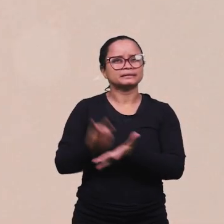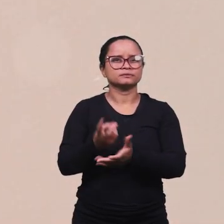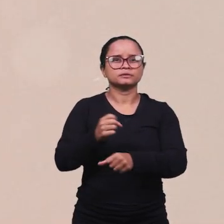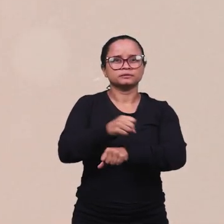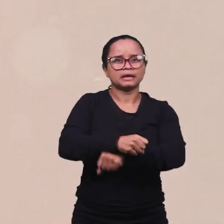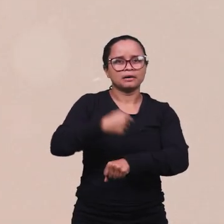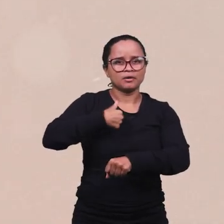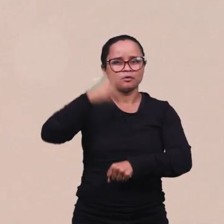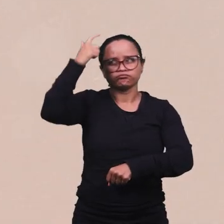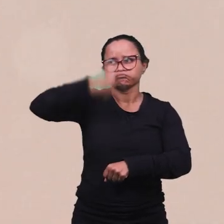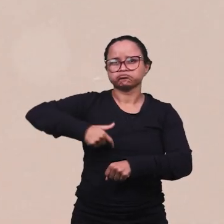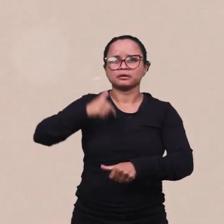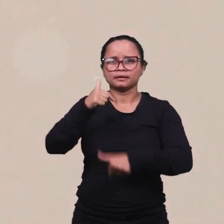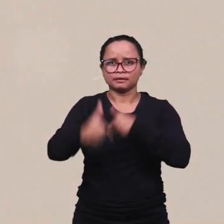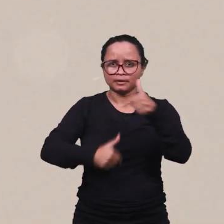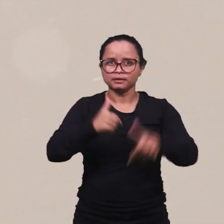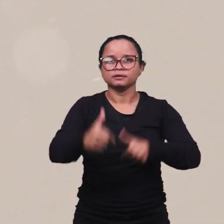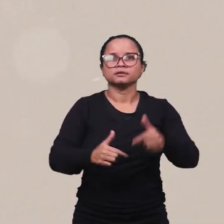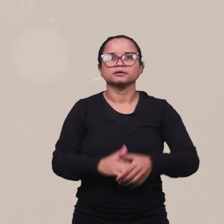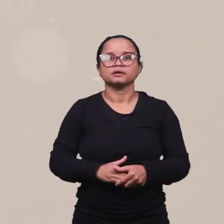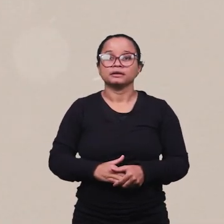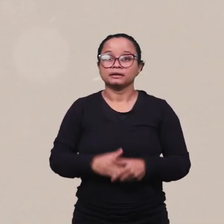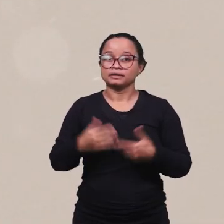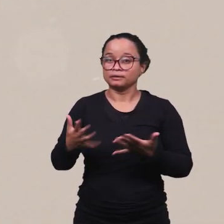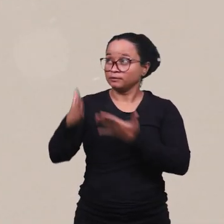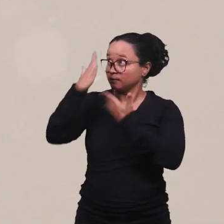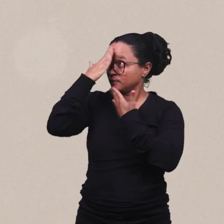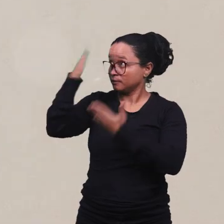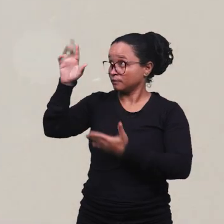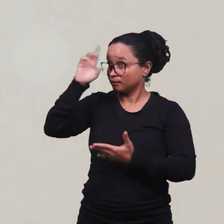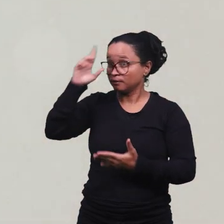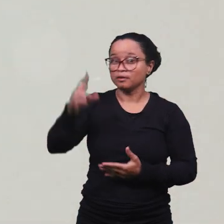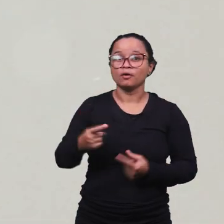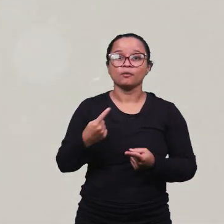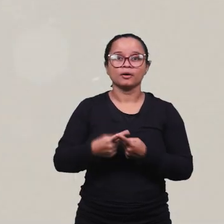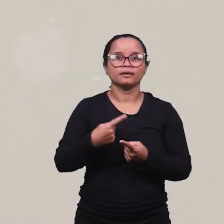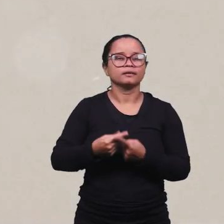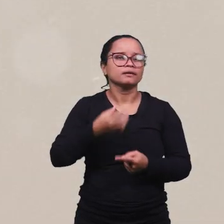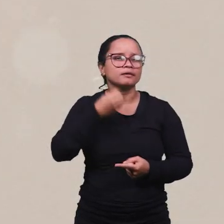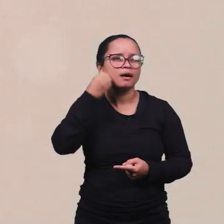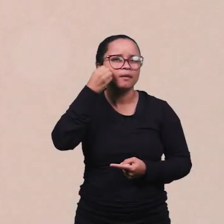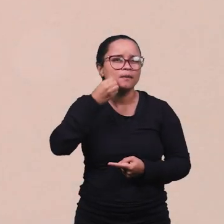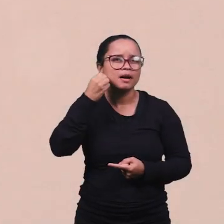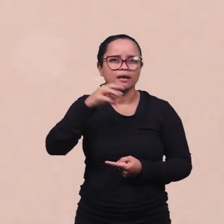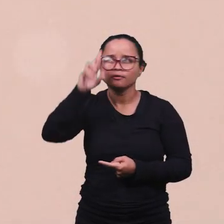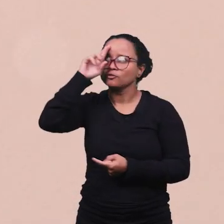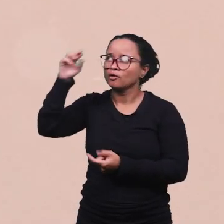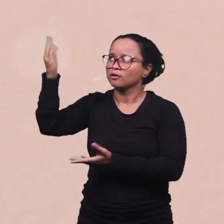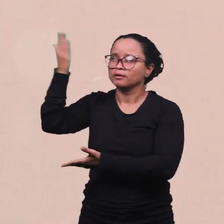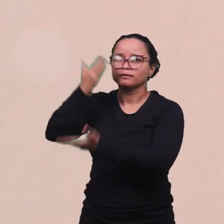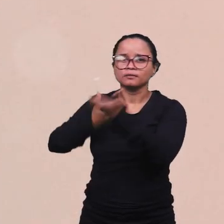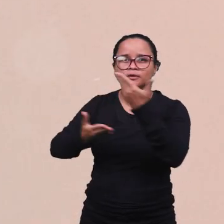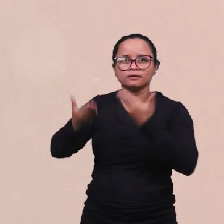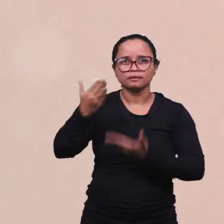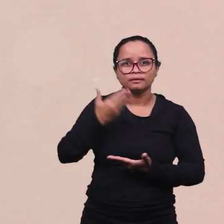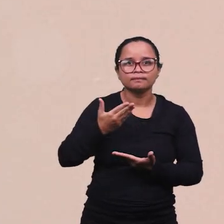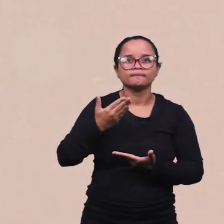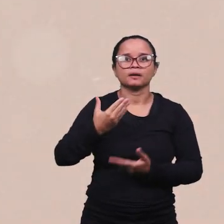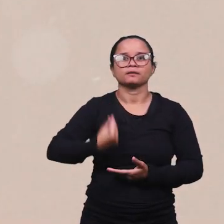eu estou aqui trabalhando. E tenho que agradecer ao Senhor por tantas experiências que o Senhor tem me concedido a cada